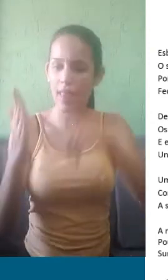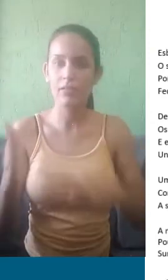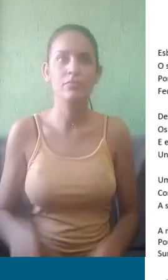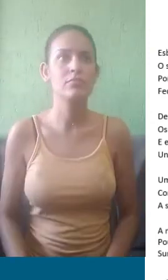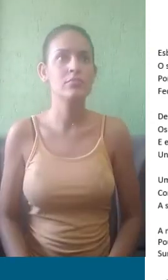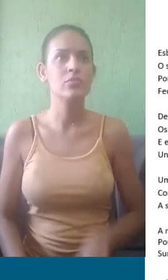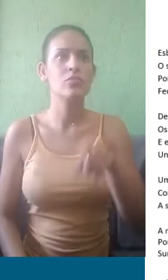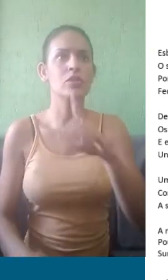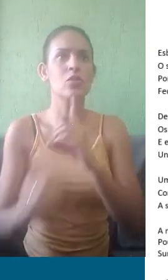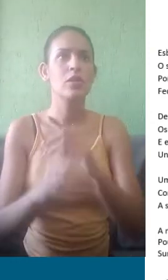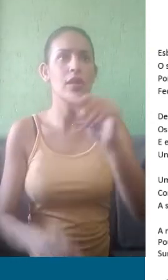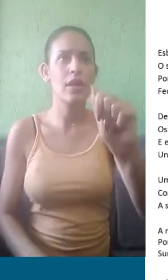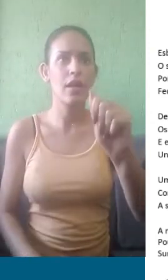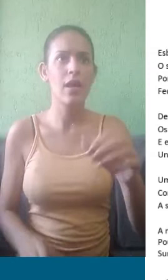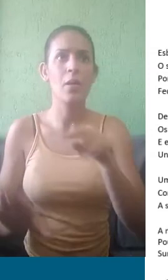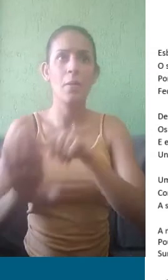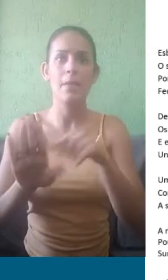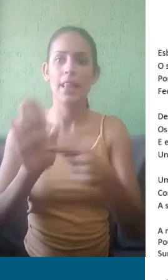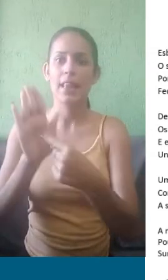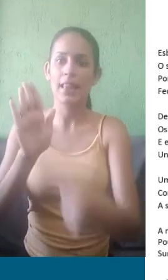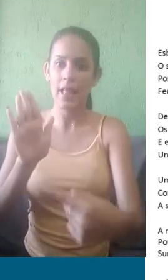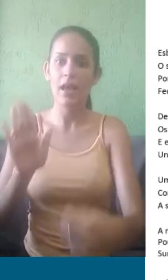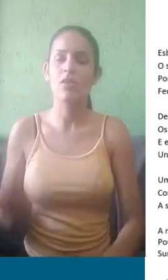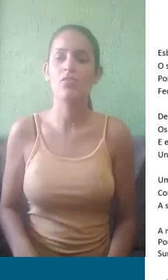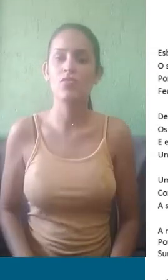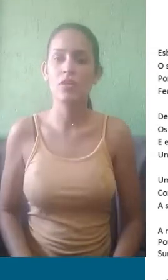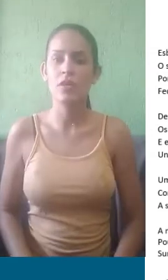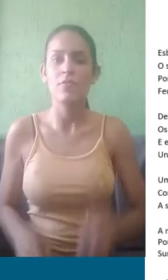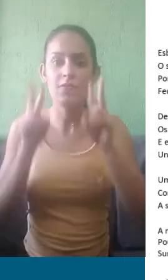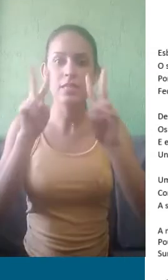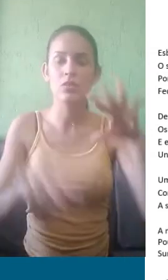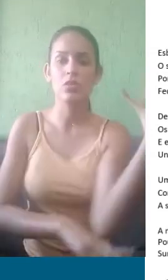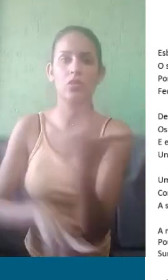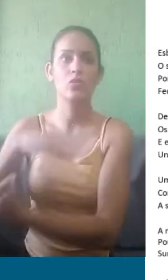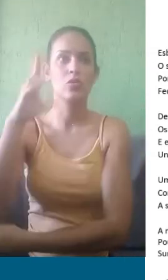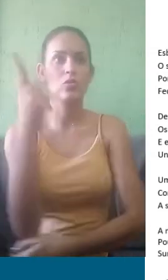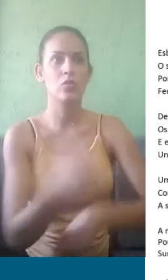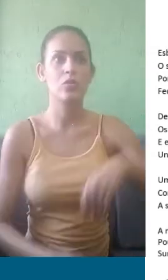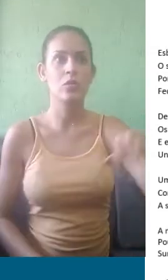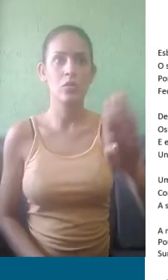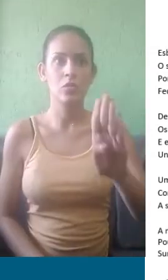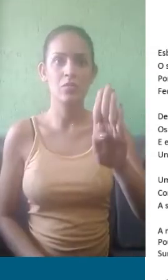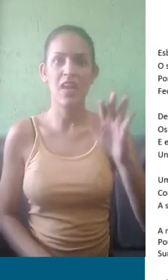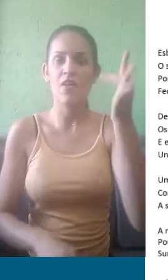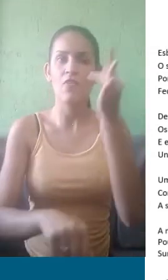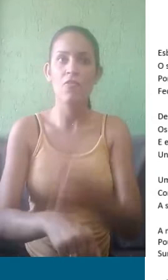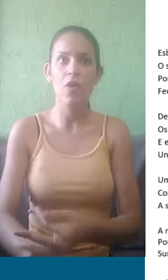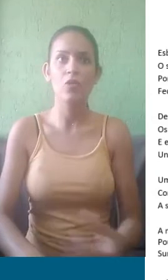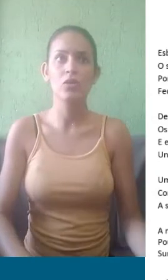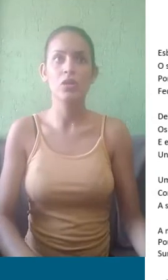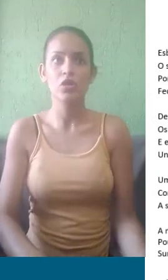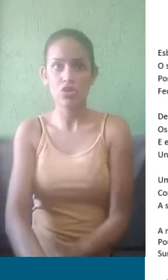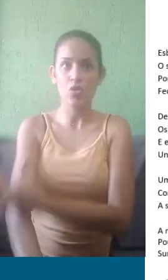letra A, as metáforas inspiradas na visão da natureza, letra B, a ausência de emotividade pelo eu